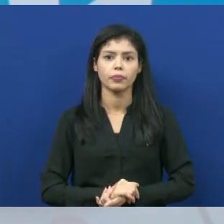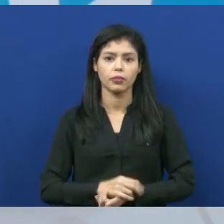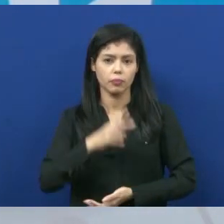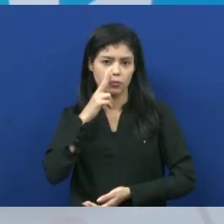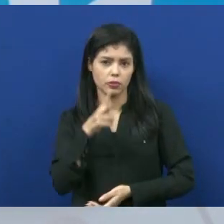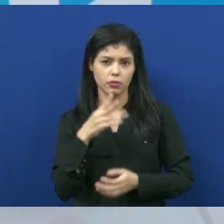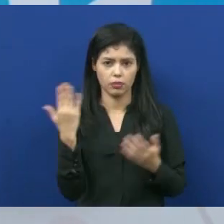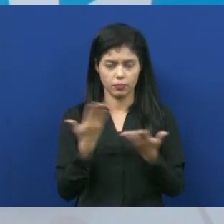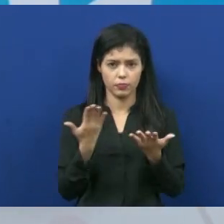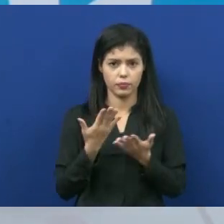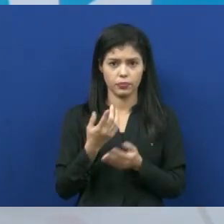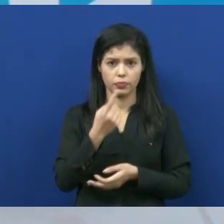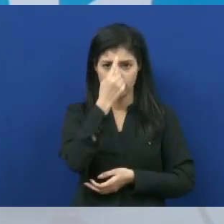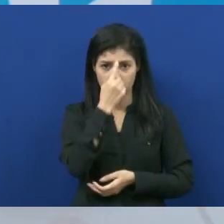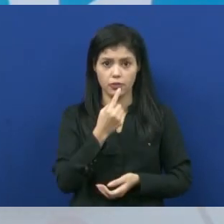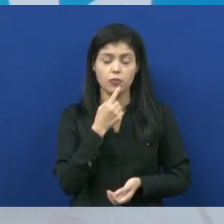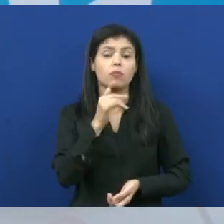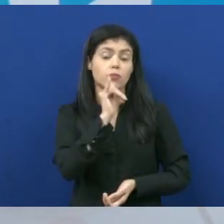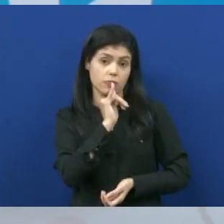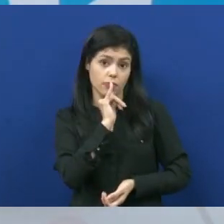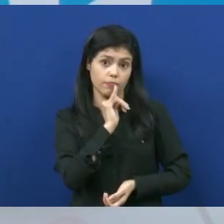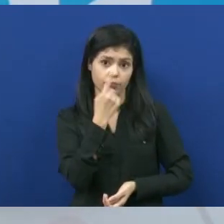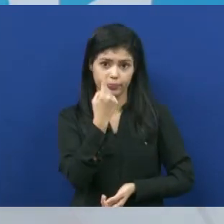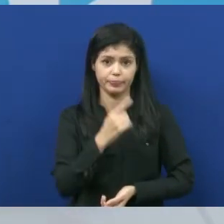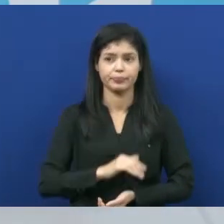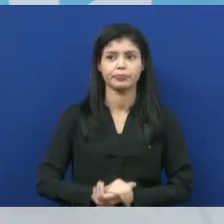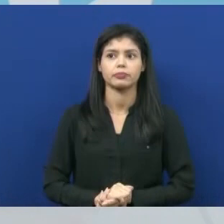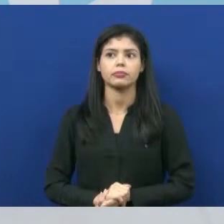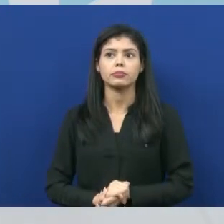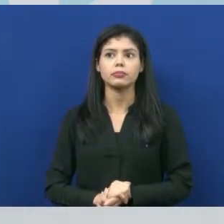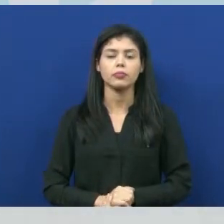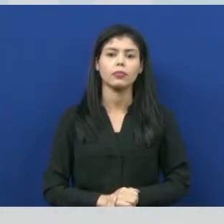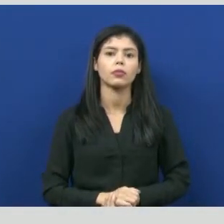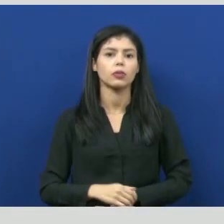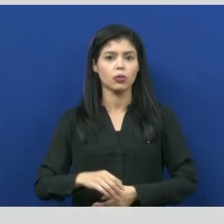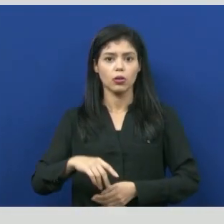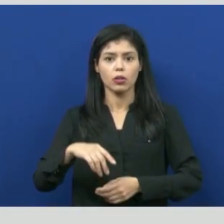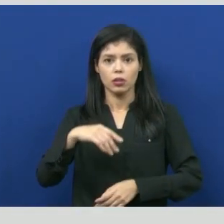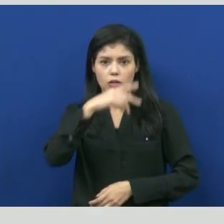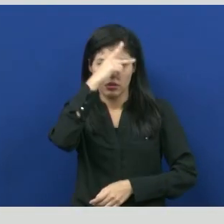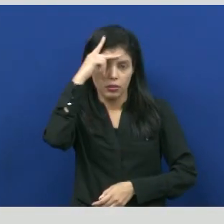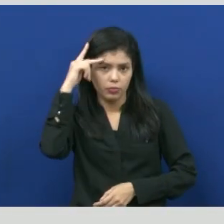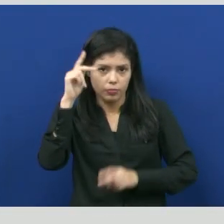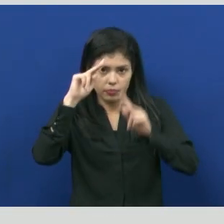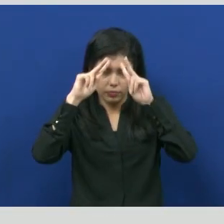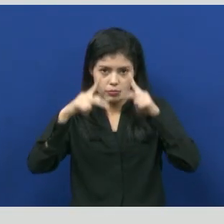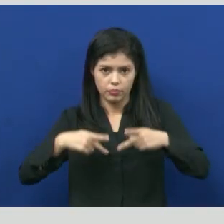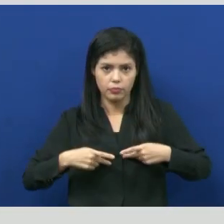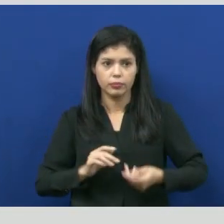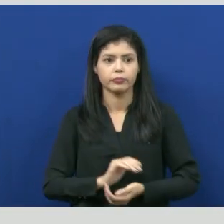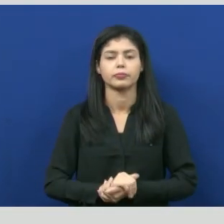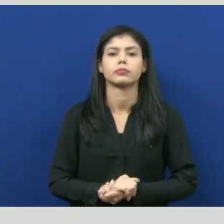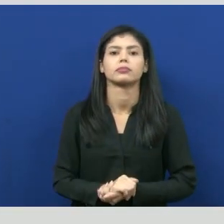Vamos ver agora na tela um exemplo. Vamos classificar o ser humano,